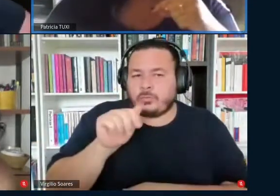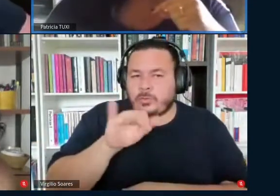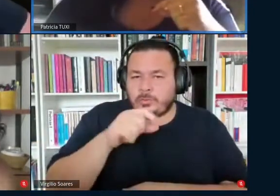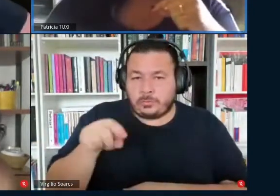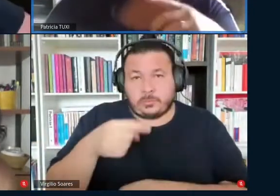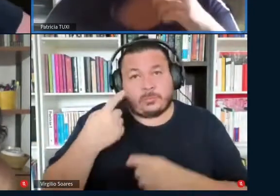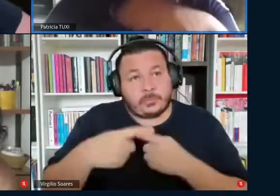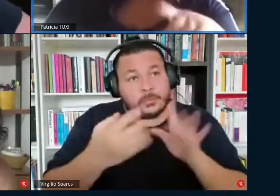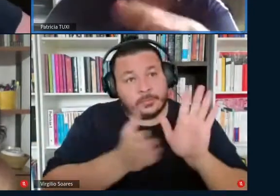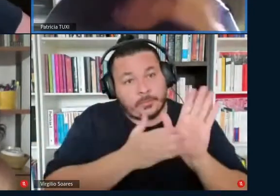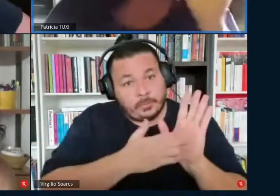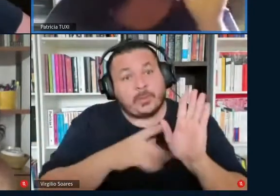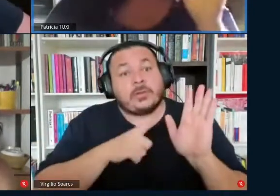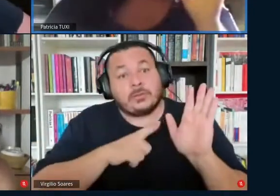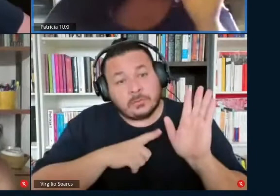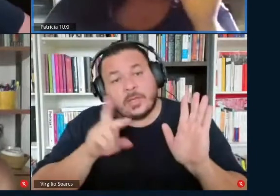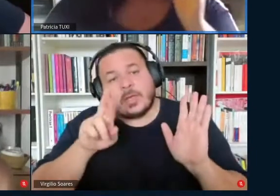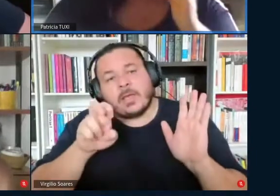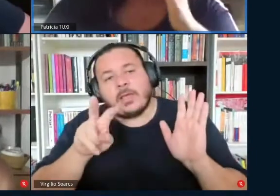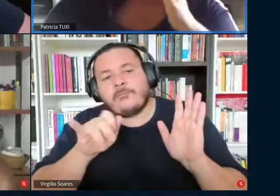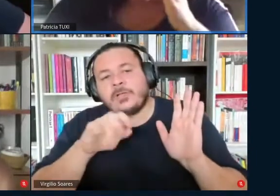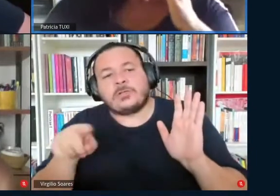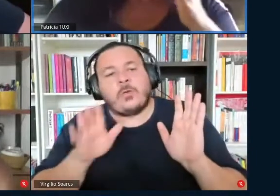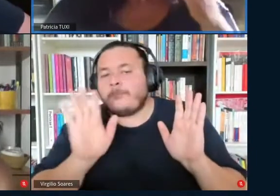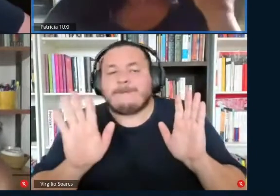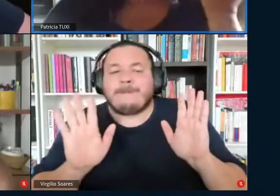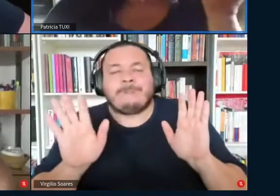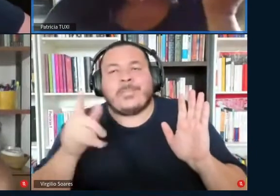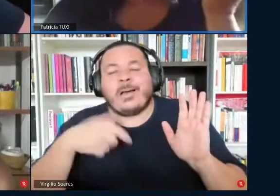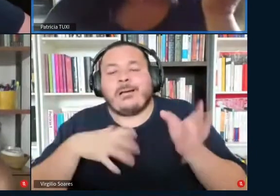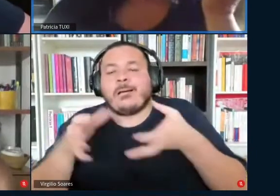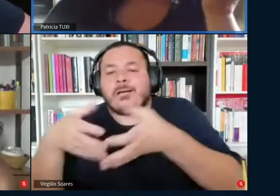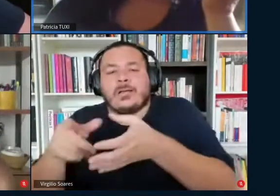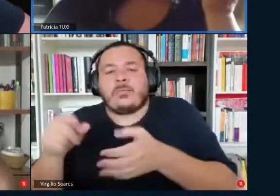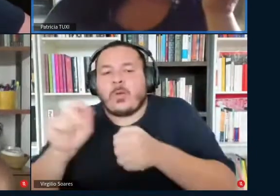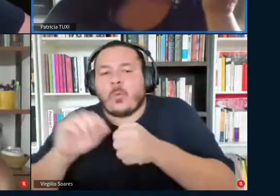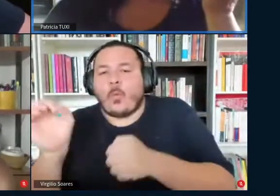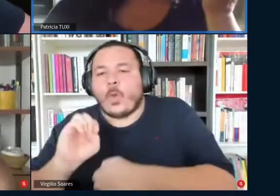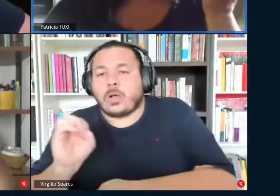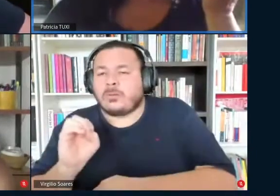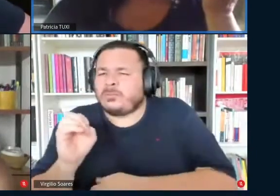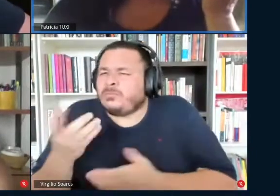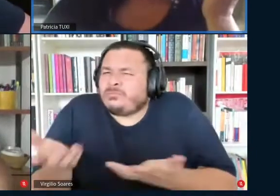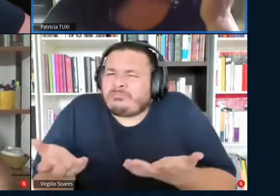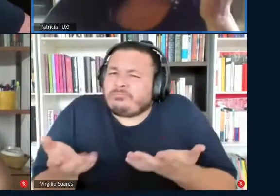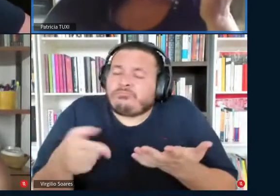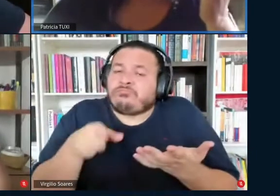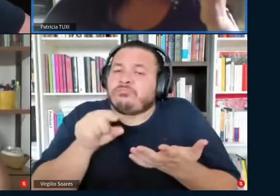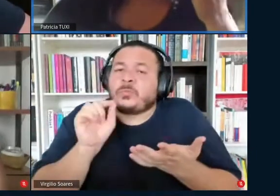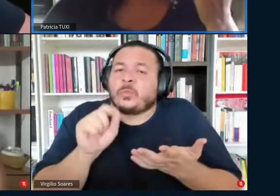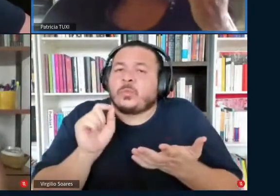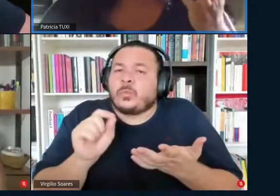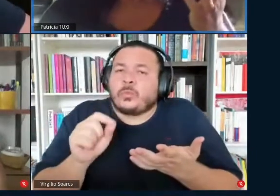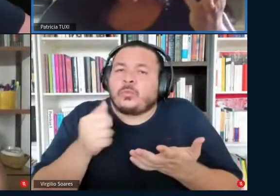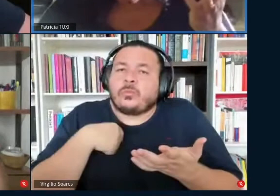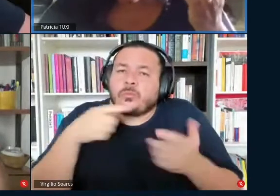tem essa revisão, mas a equipe não faz isso. Então, o que é considerado essa atividade posterior